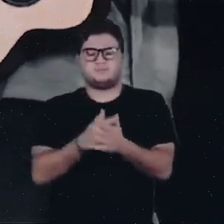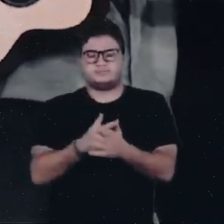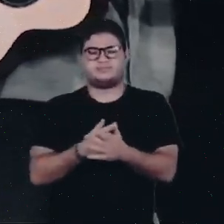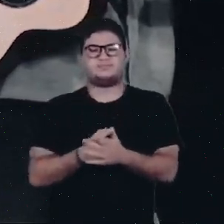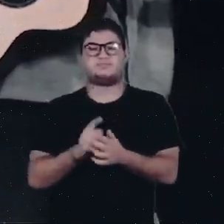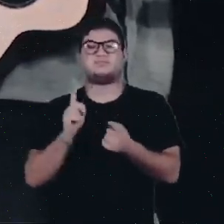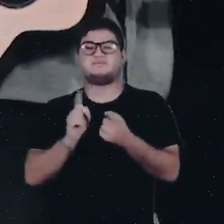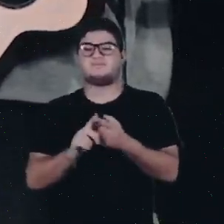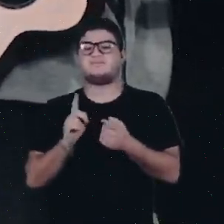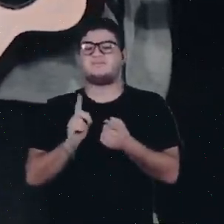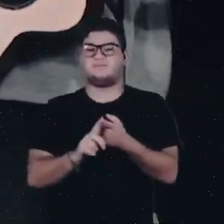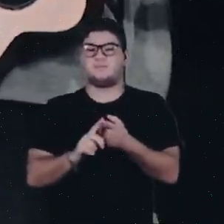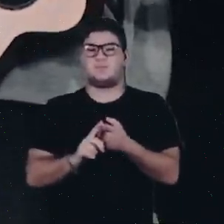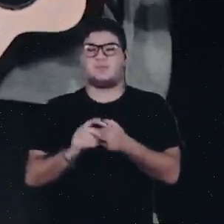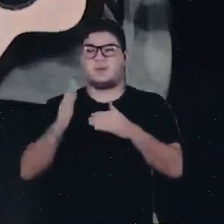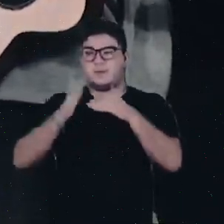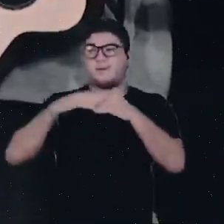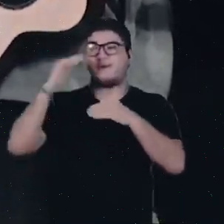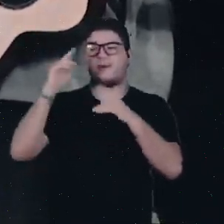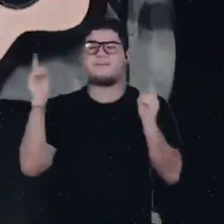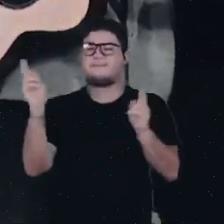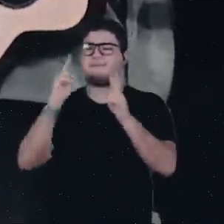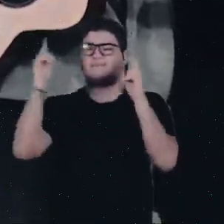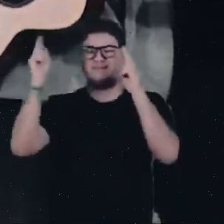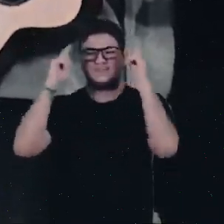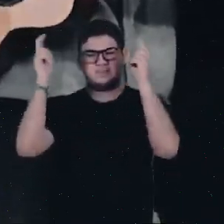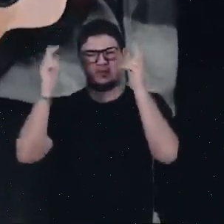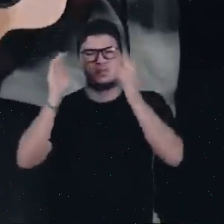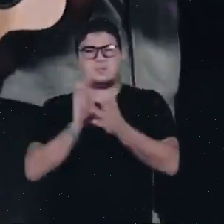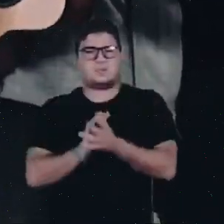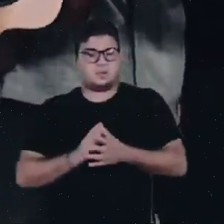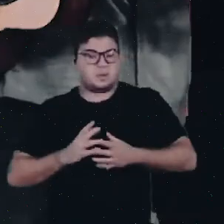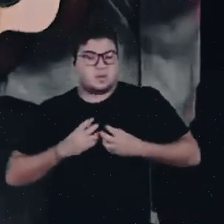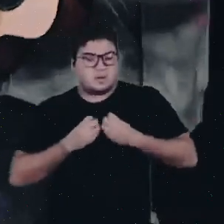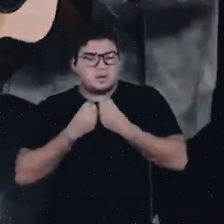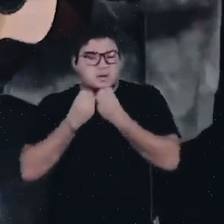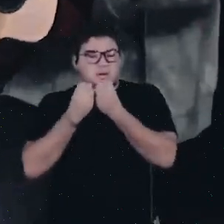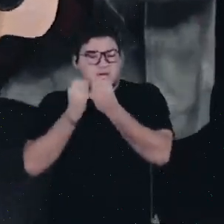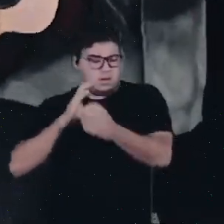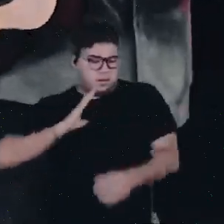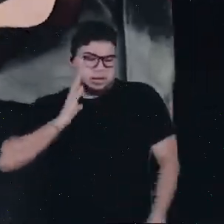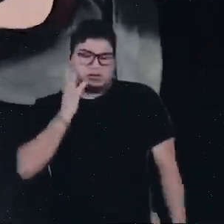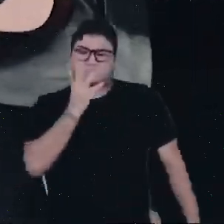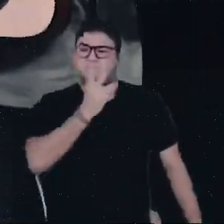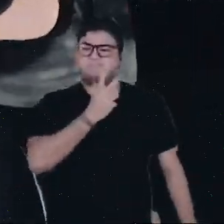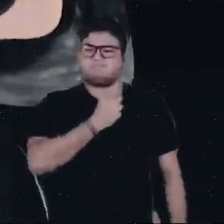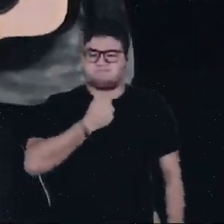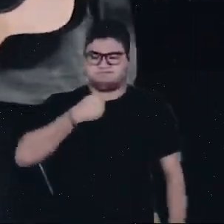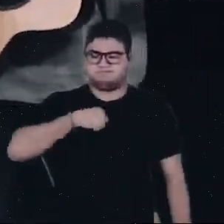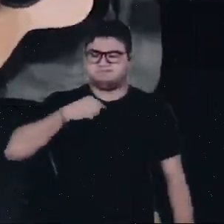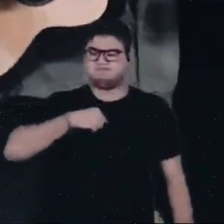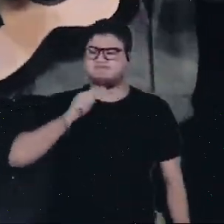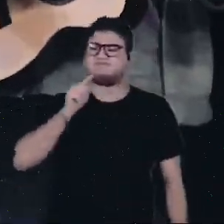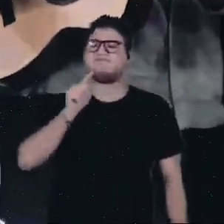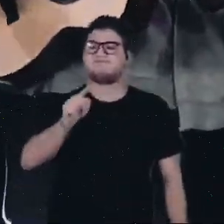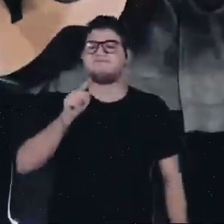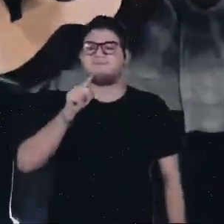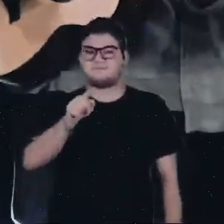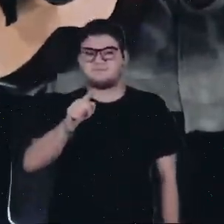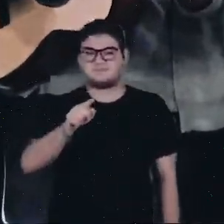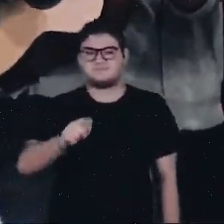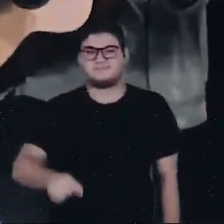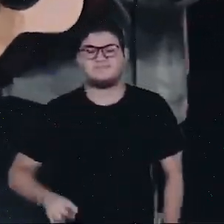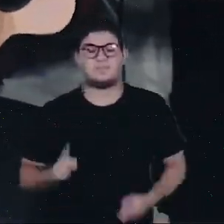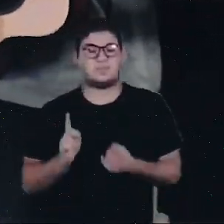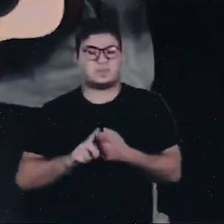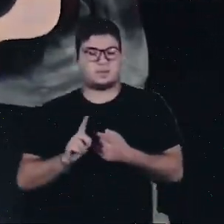por quem foi o maior valor do resgate já pago na história, meu filho, minha filha? Foi por mim, foi por você.